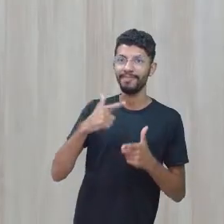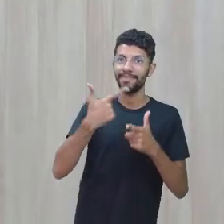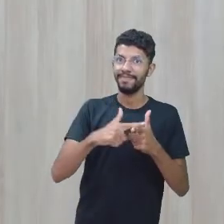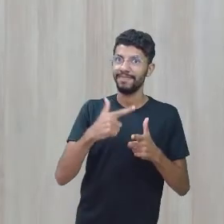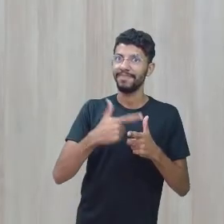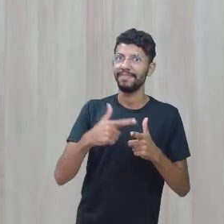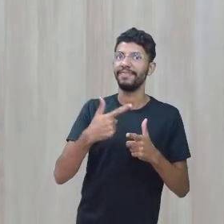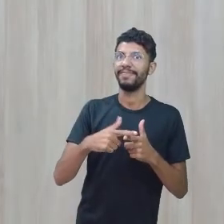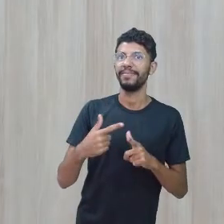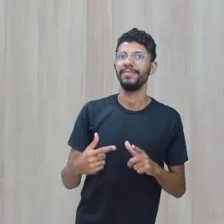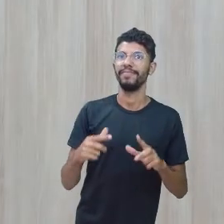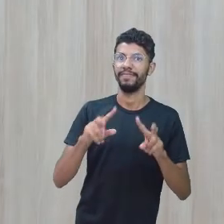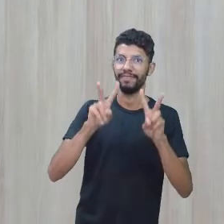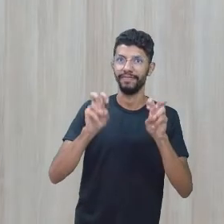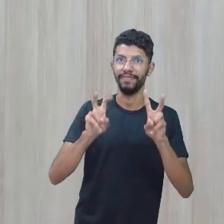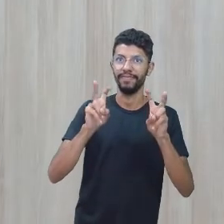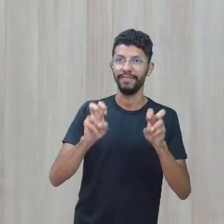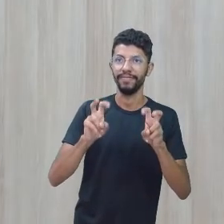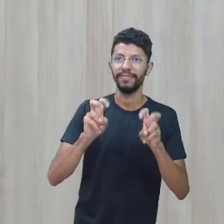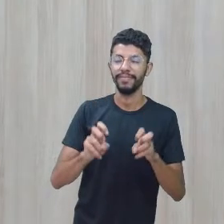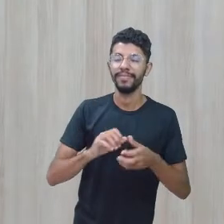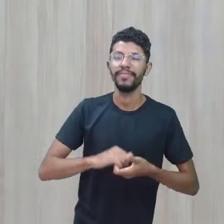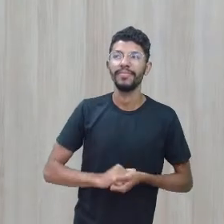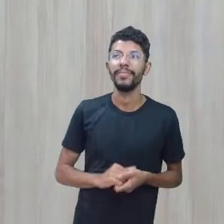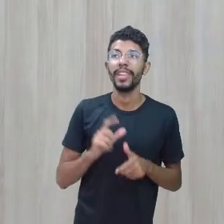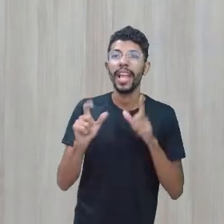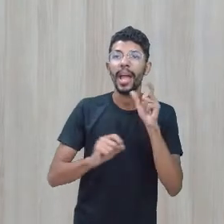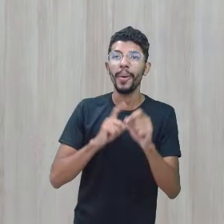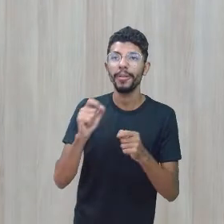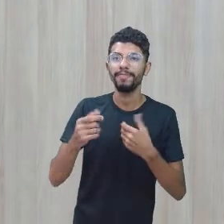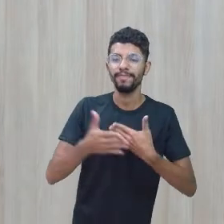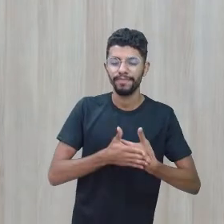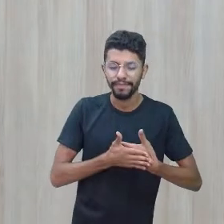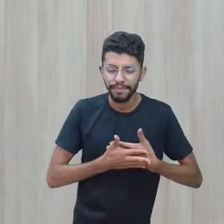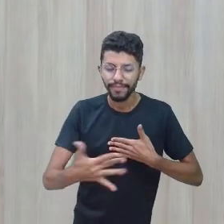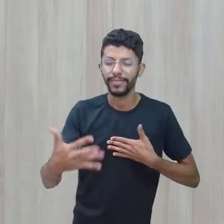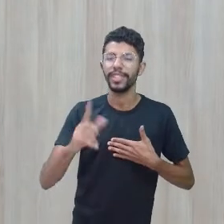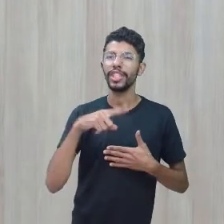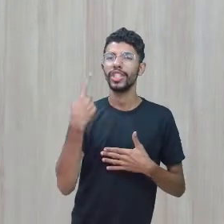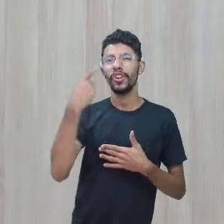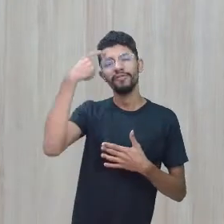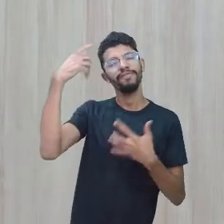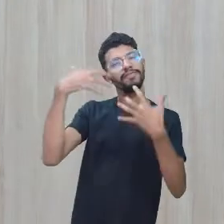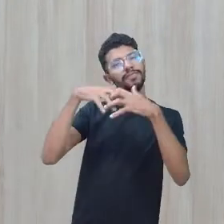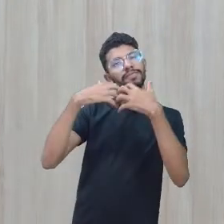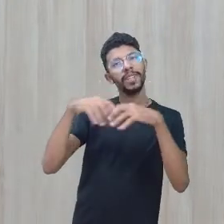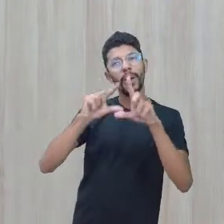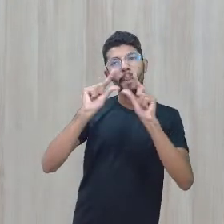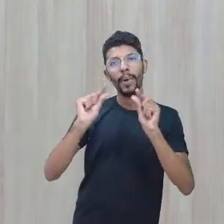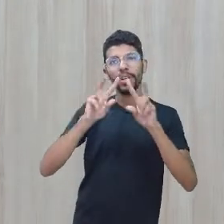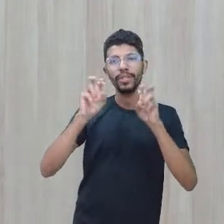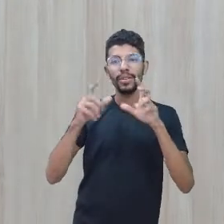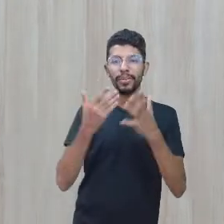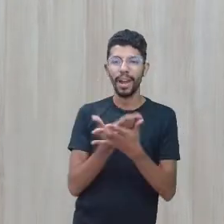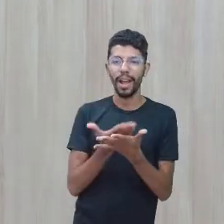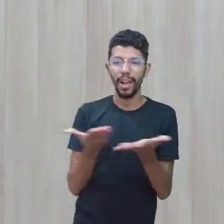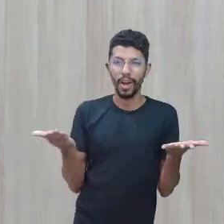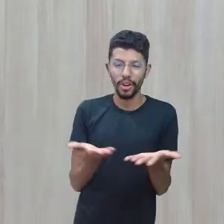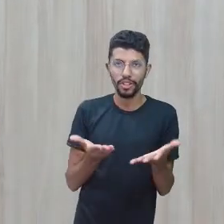Problematização. Chegamos aqui na problematização, que é a partir daí que a gente vai pensar um pouquinho na aula de